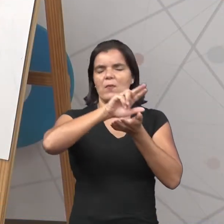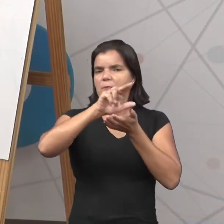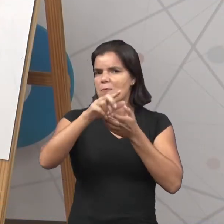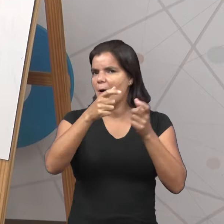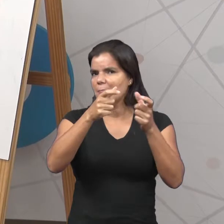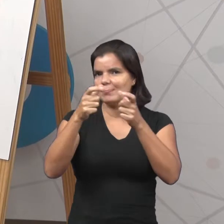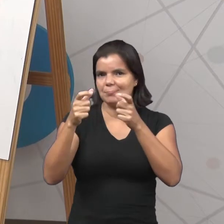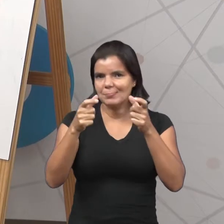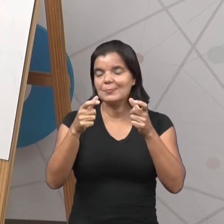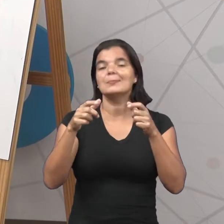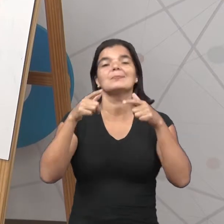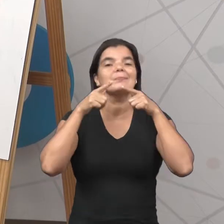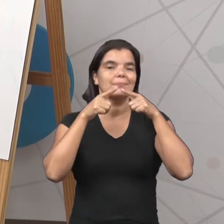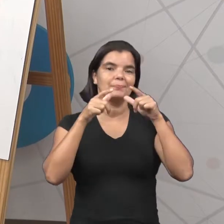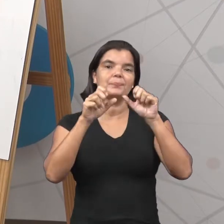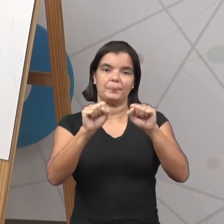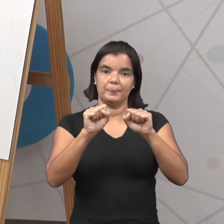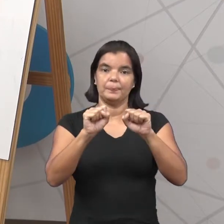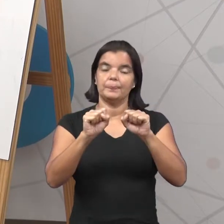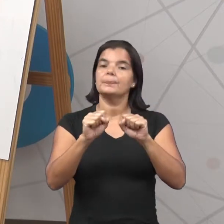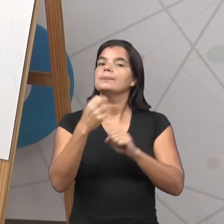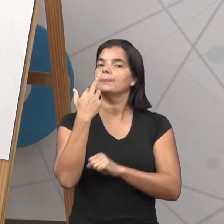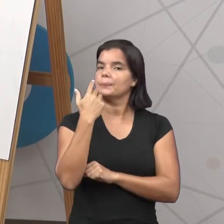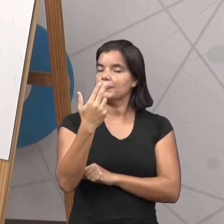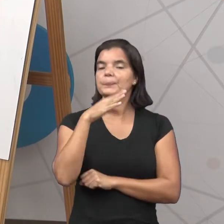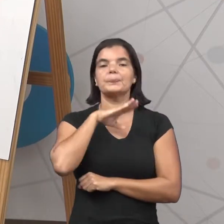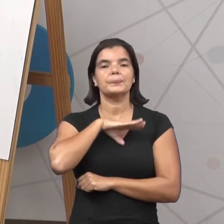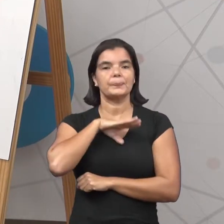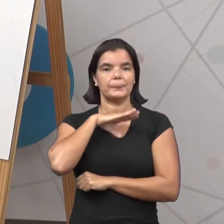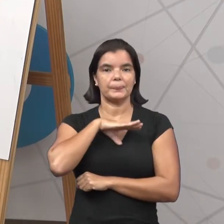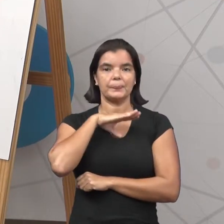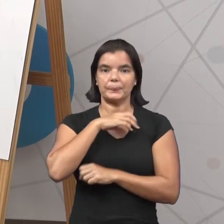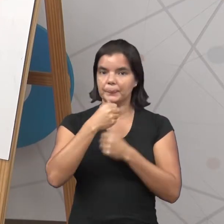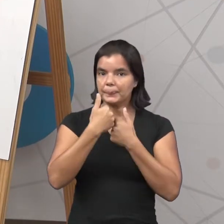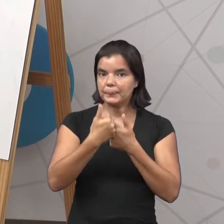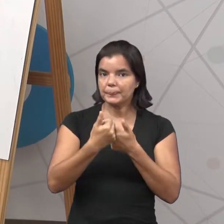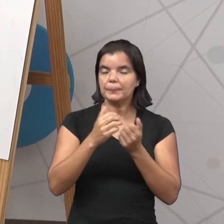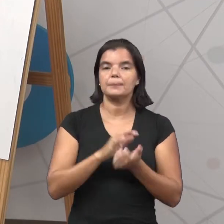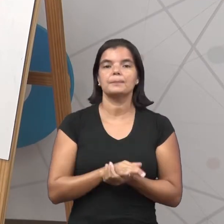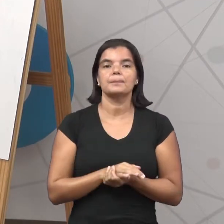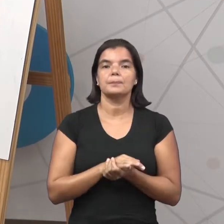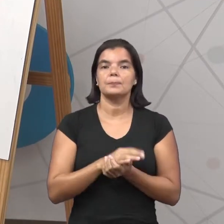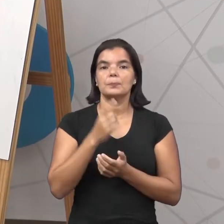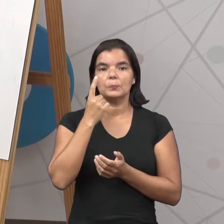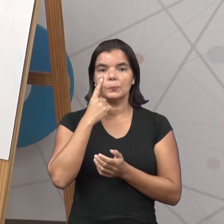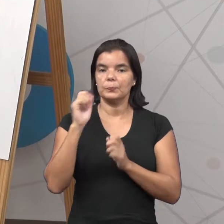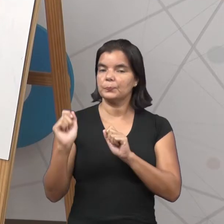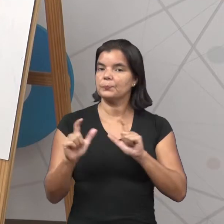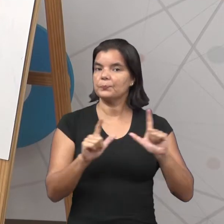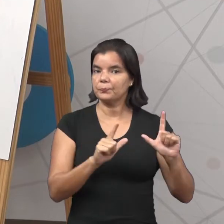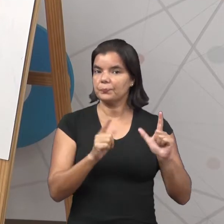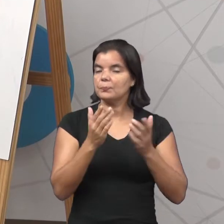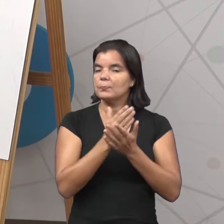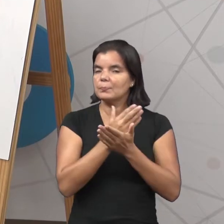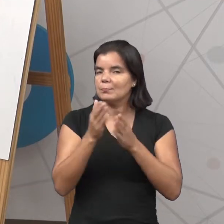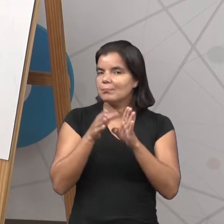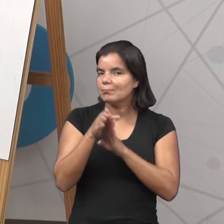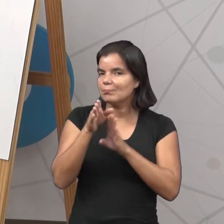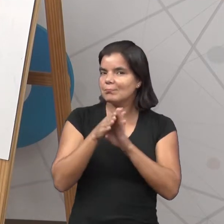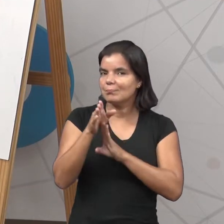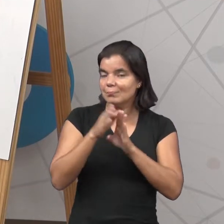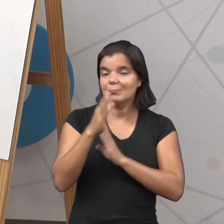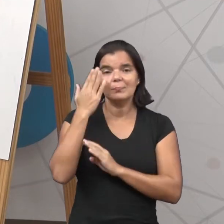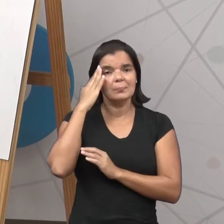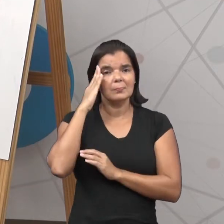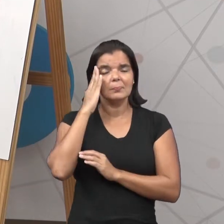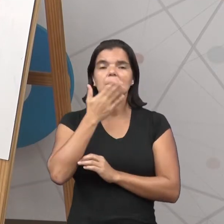formas, e linguísticas, que envolve a nossa língua portuguesa. Tá bom? Vamos iniciar olhando lá na telinha algumas instruções para a gente poder entender